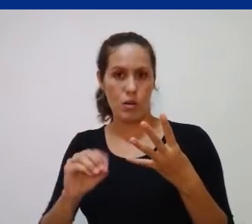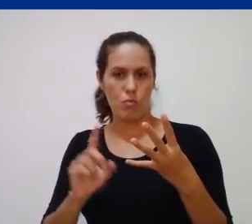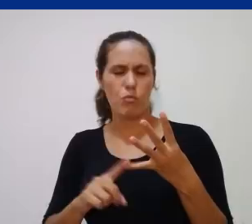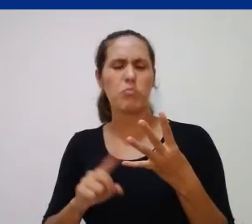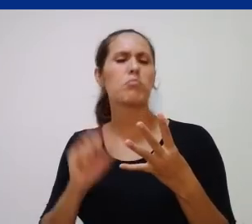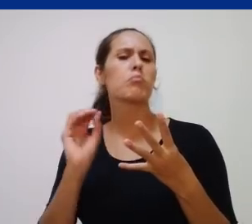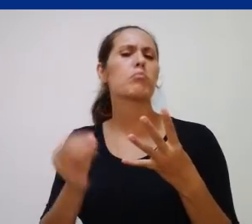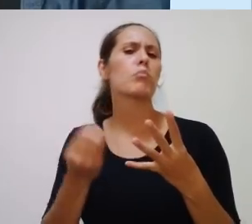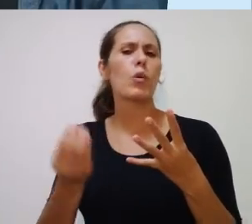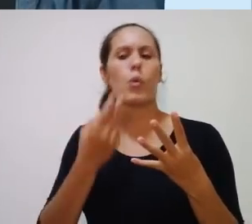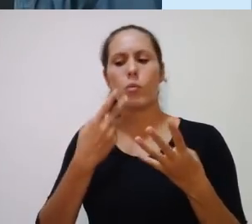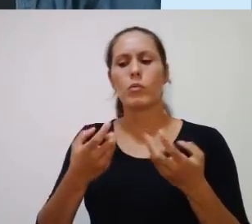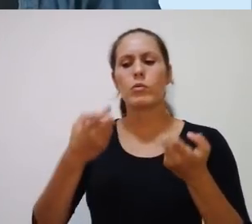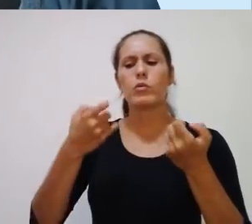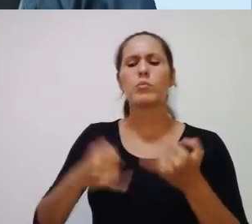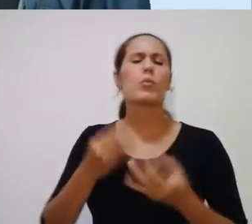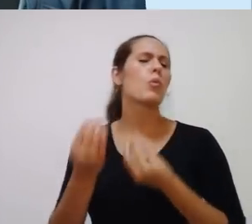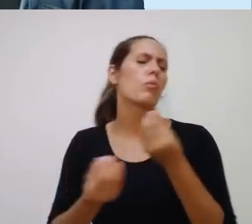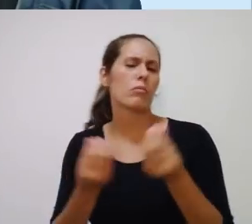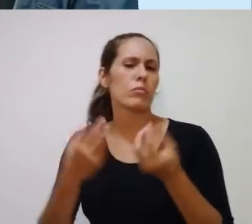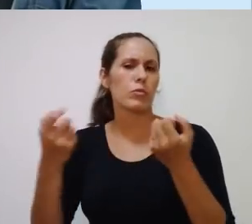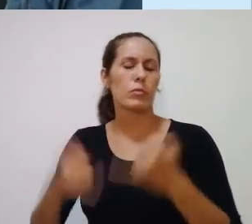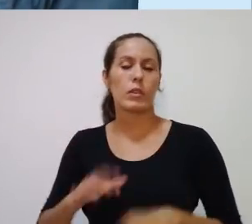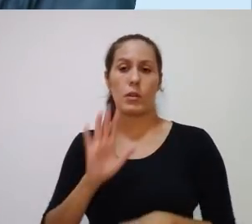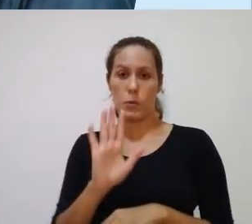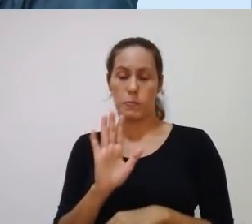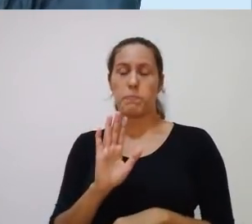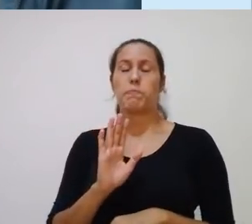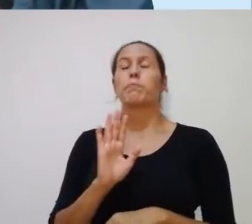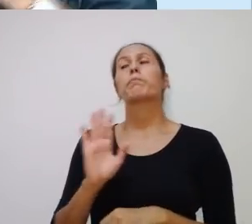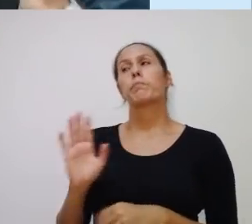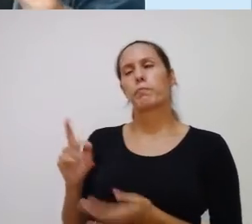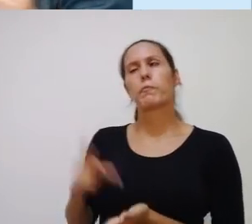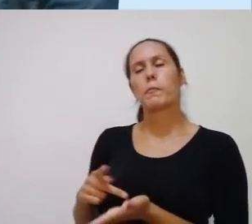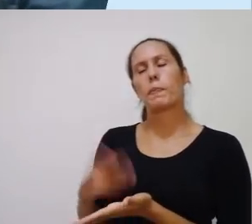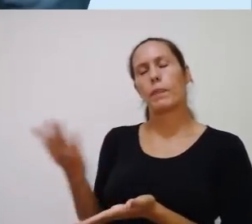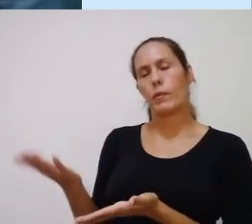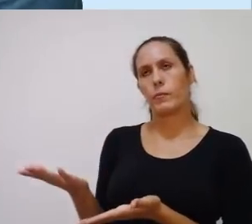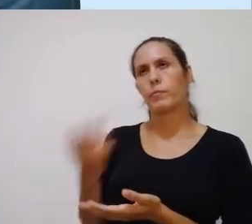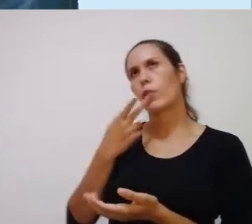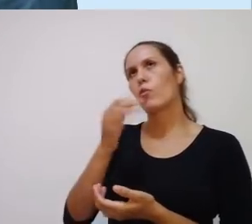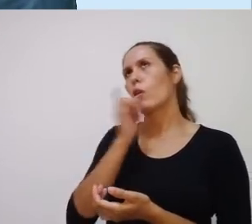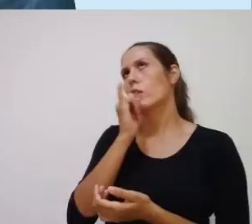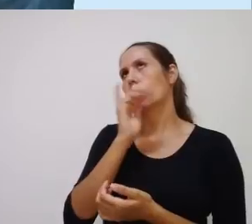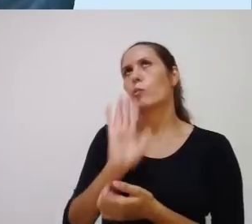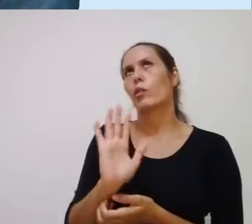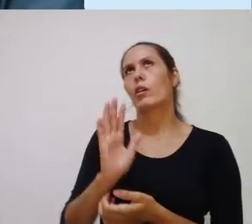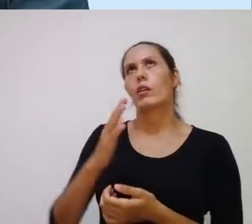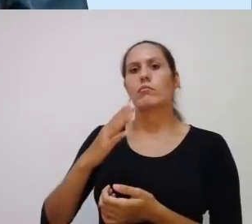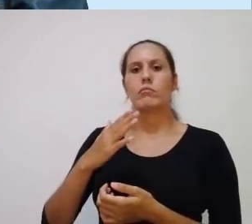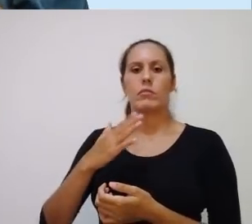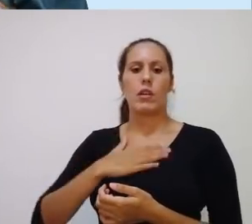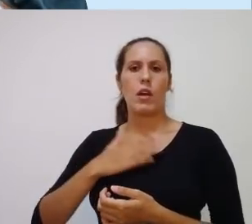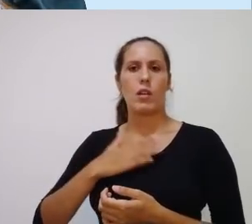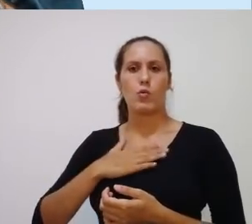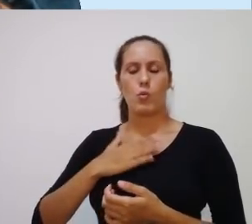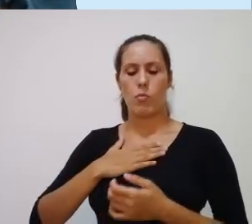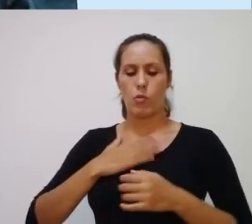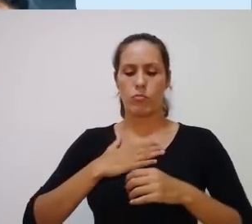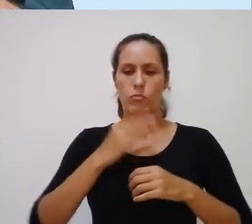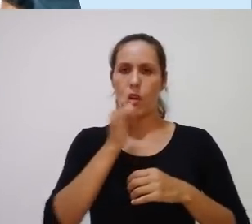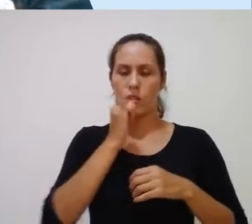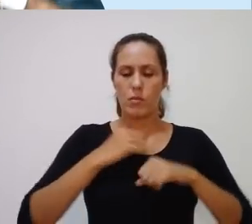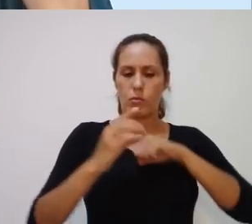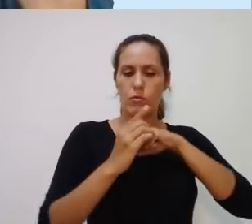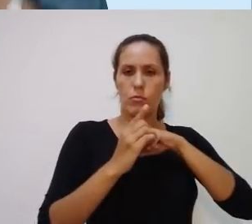de campo? Pronto, Walter. Essa pesquisa de campo, eu posso dar um exemplo do meu estudo de doutorado. Que a gente